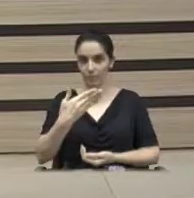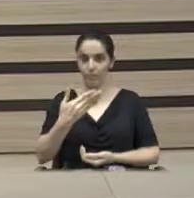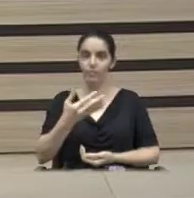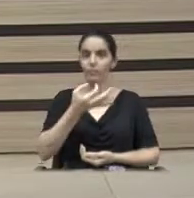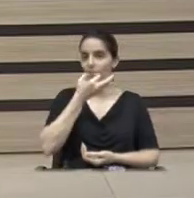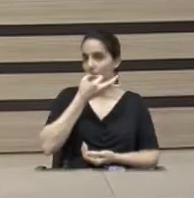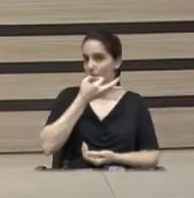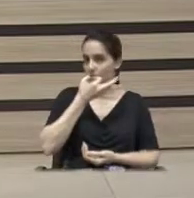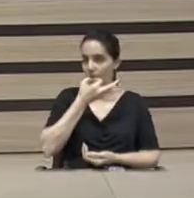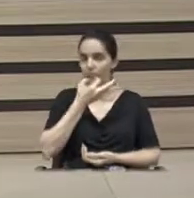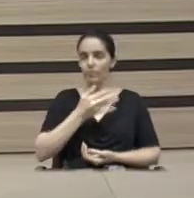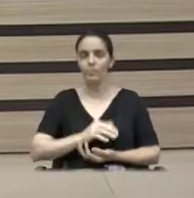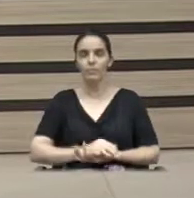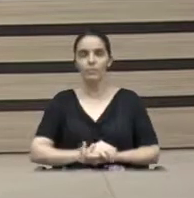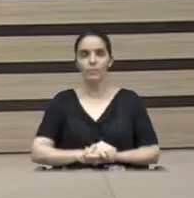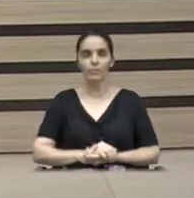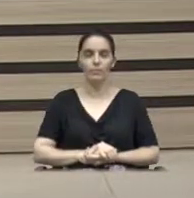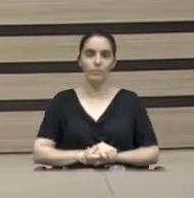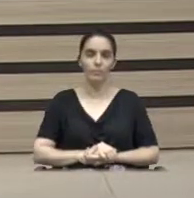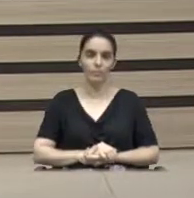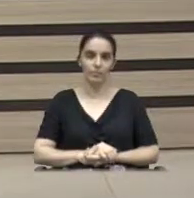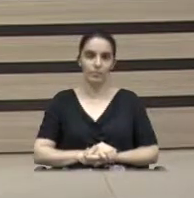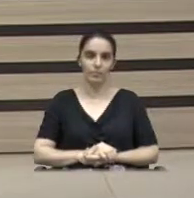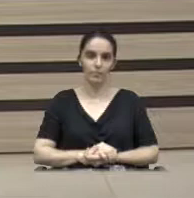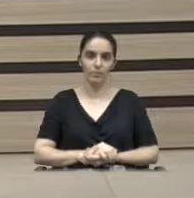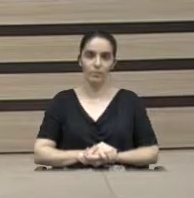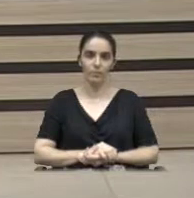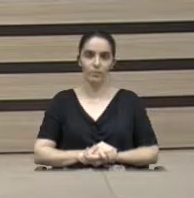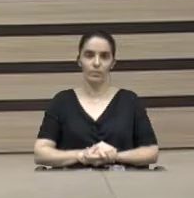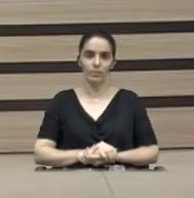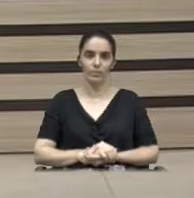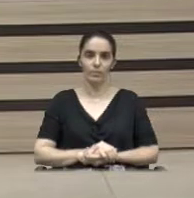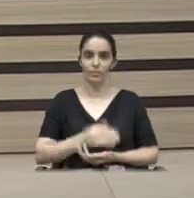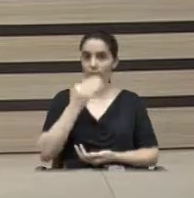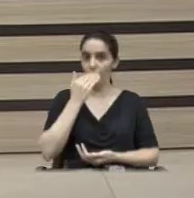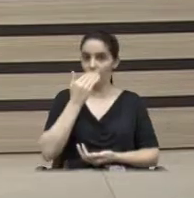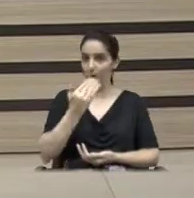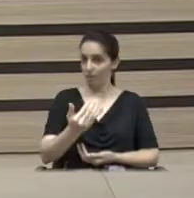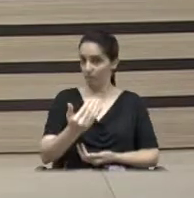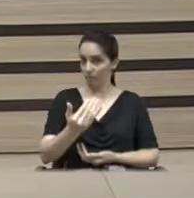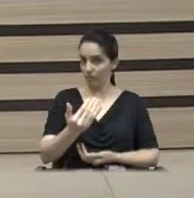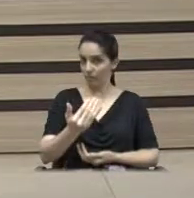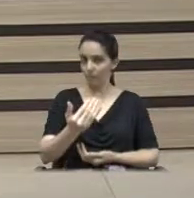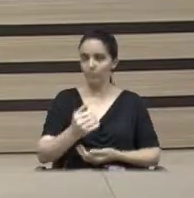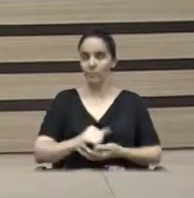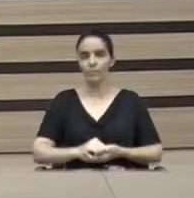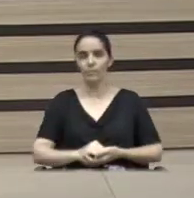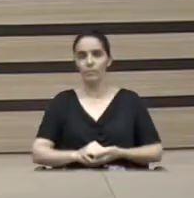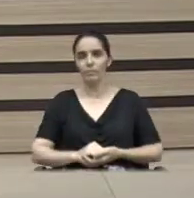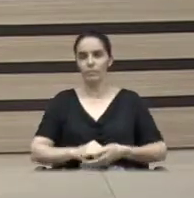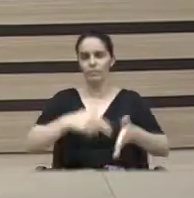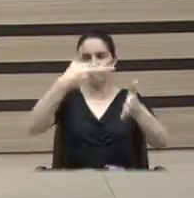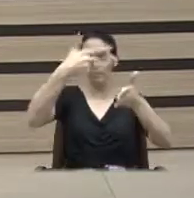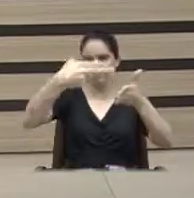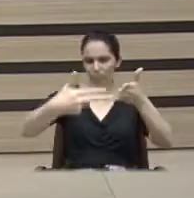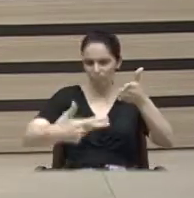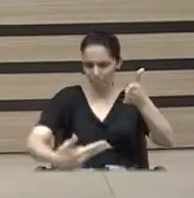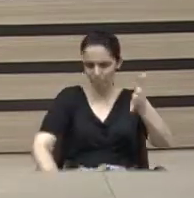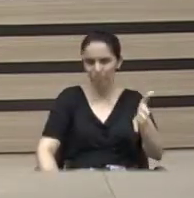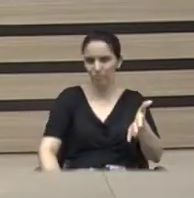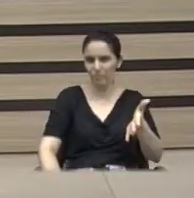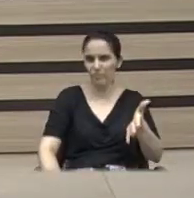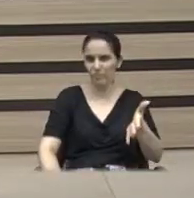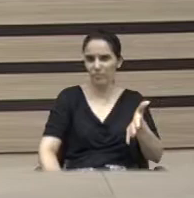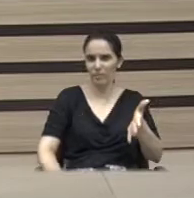Questão de ordem. Questão de ordem, vereador Jorge Freitas. Tendo em vista que há mais de 100 requerimentos na lista para